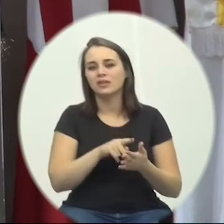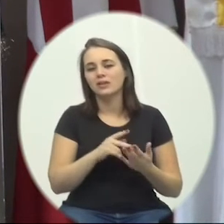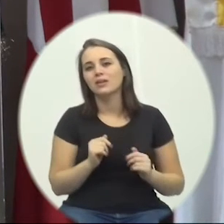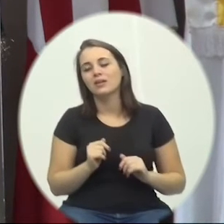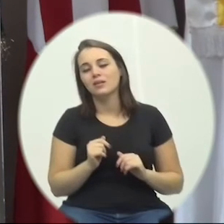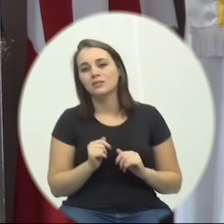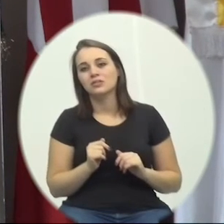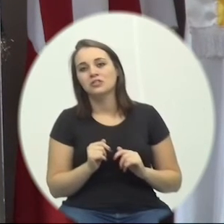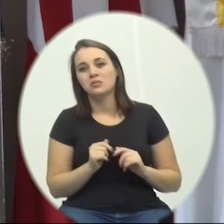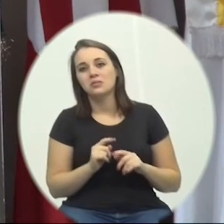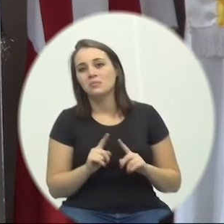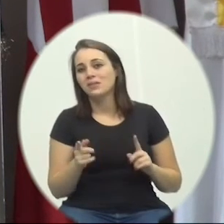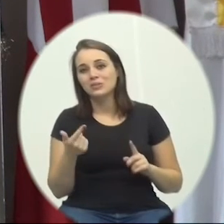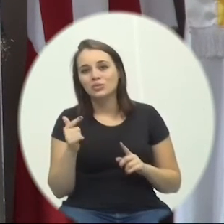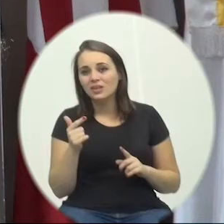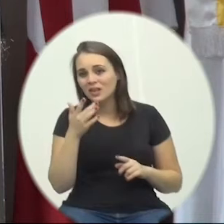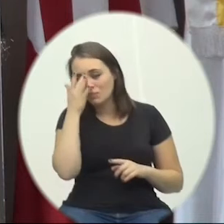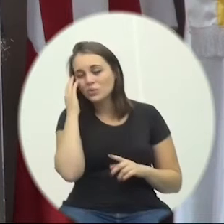e as perdas